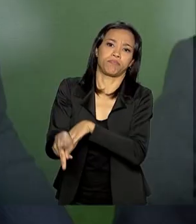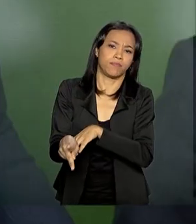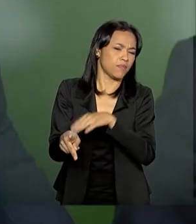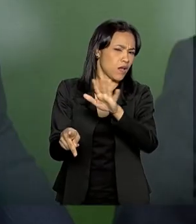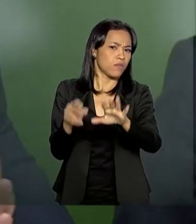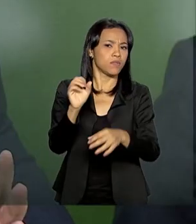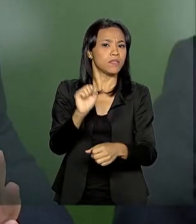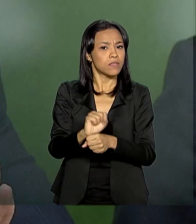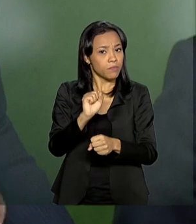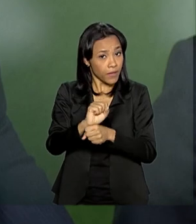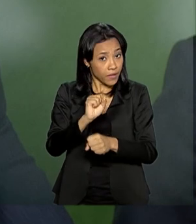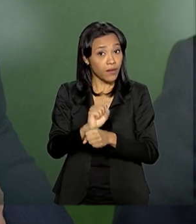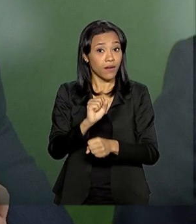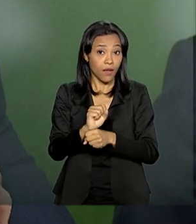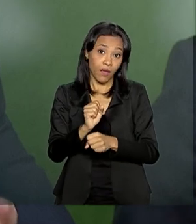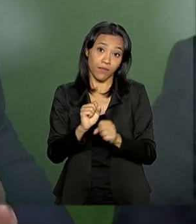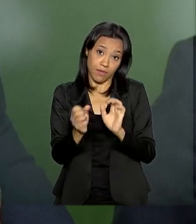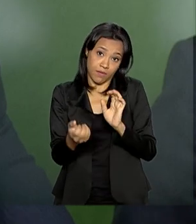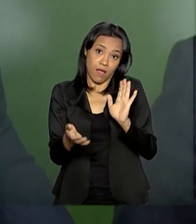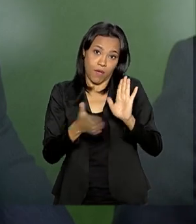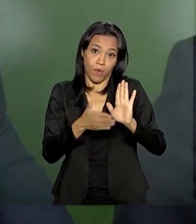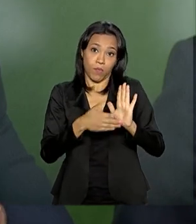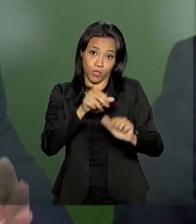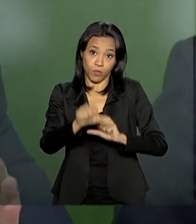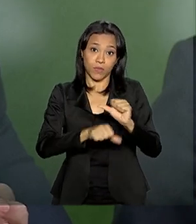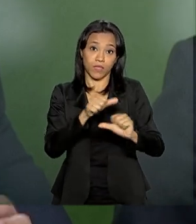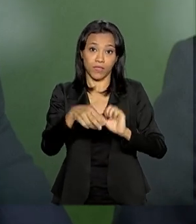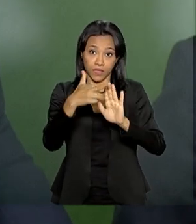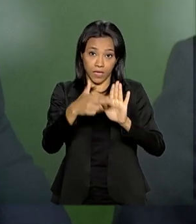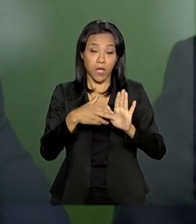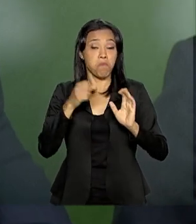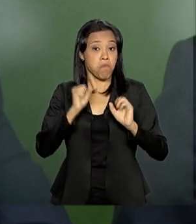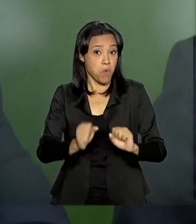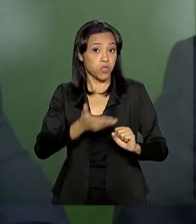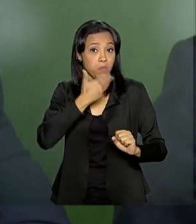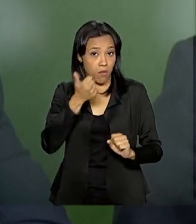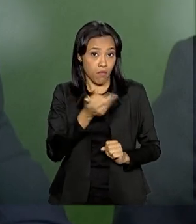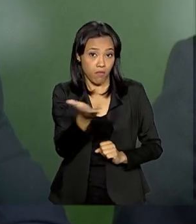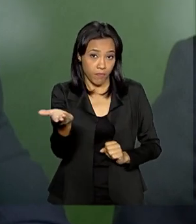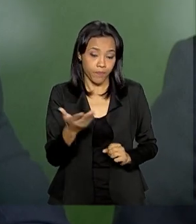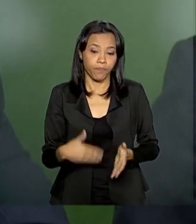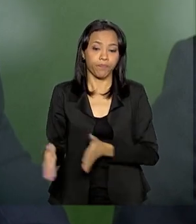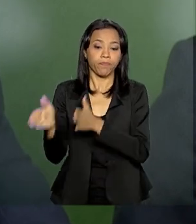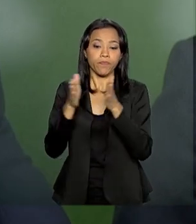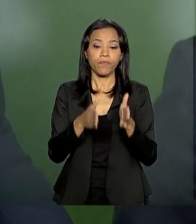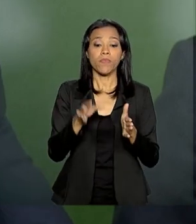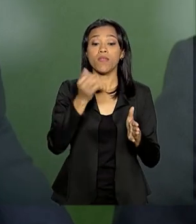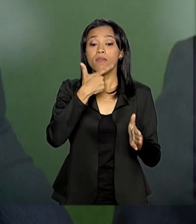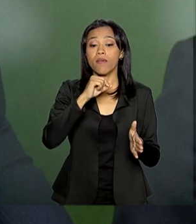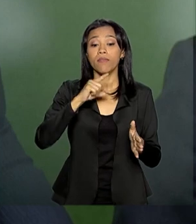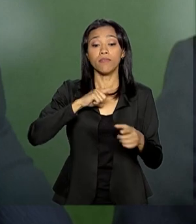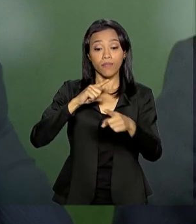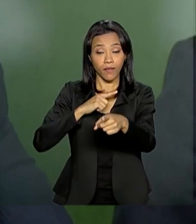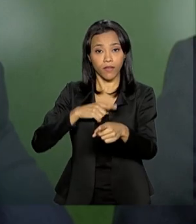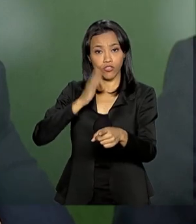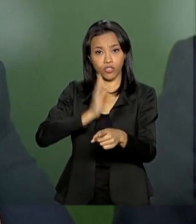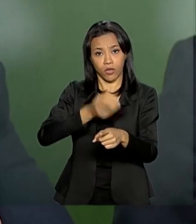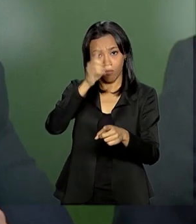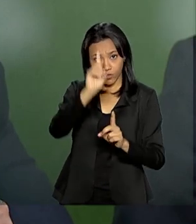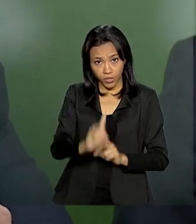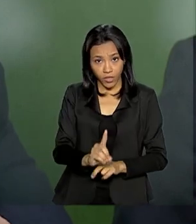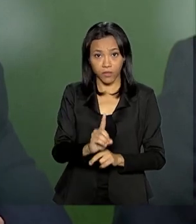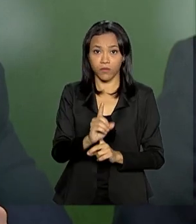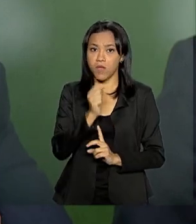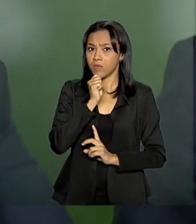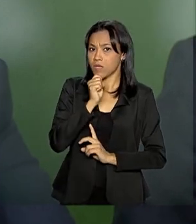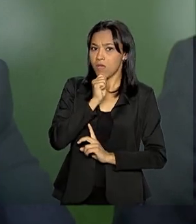aprovação da reforma pode ser melhor. Quem já implementou o direito de se aposentar pelas regras atuais, mesmo que